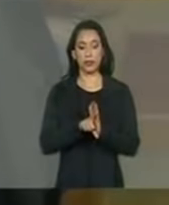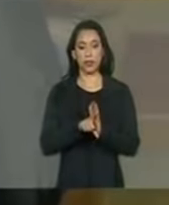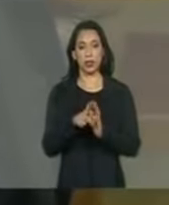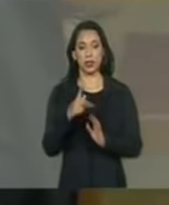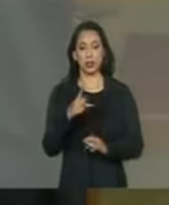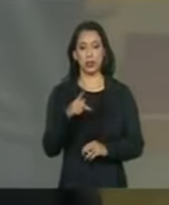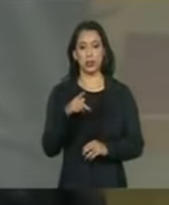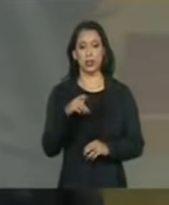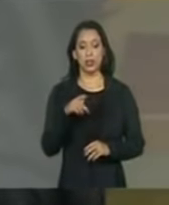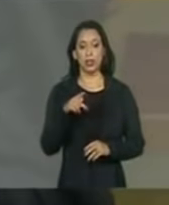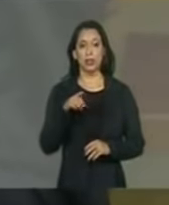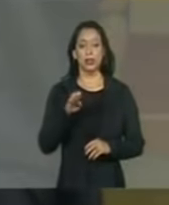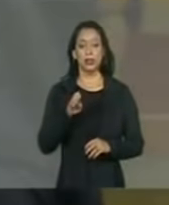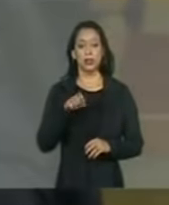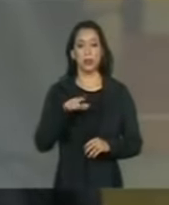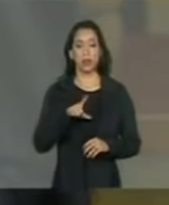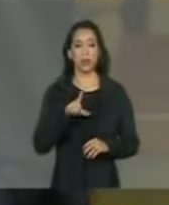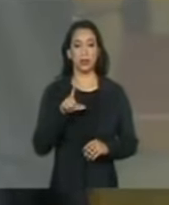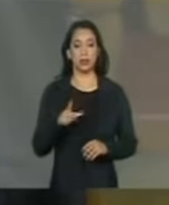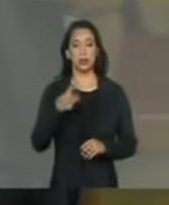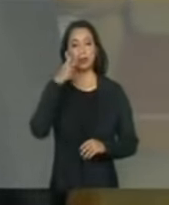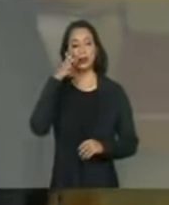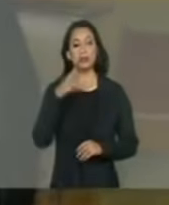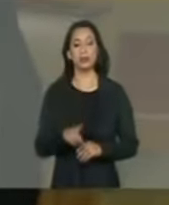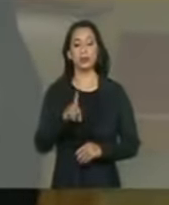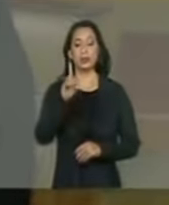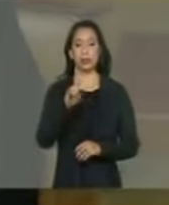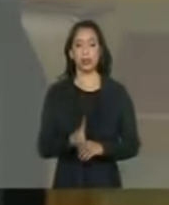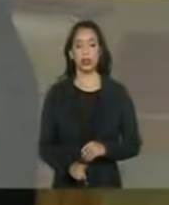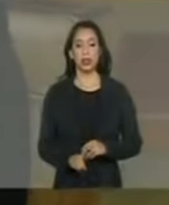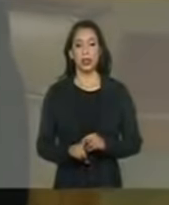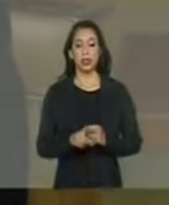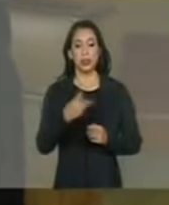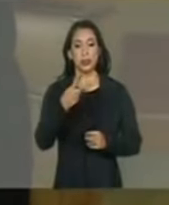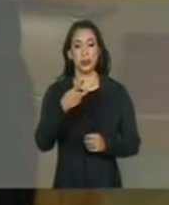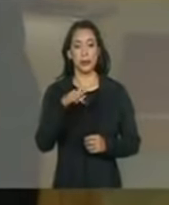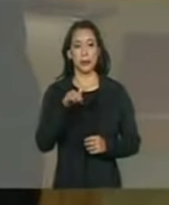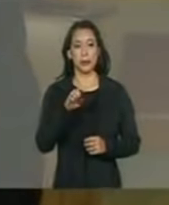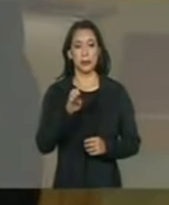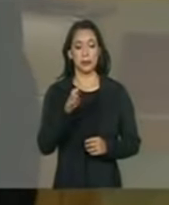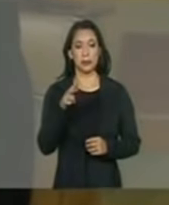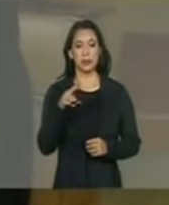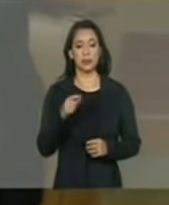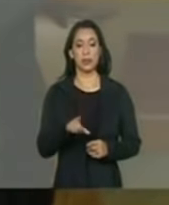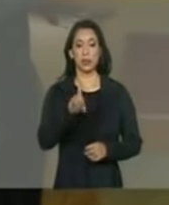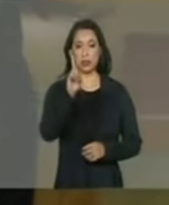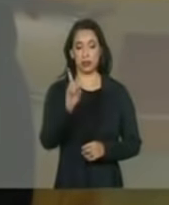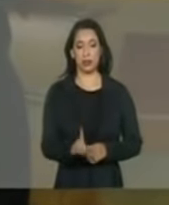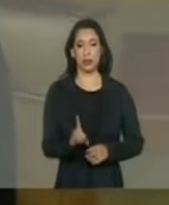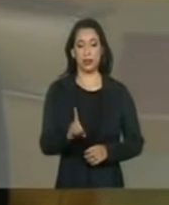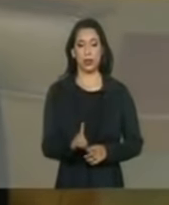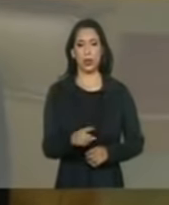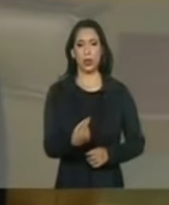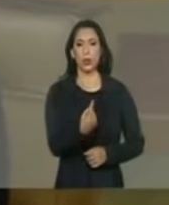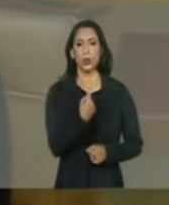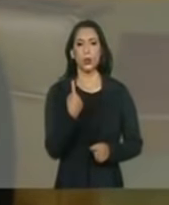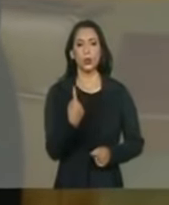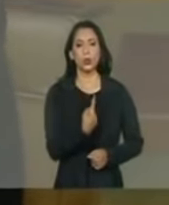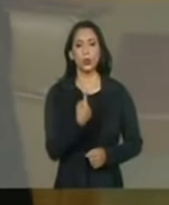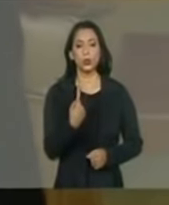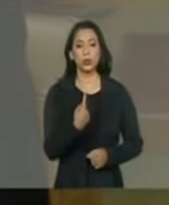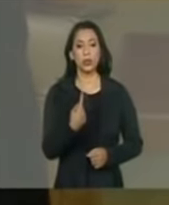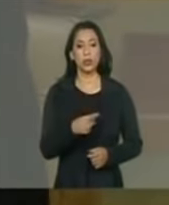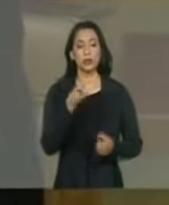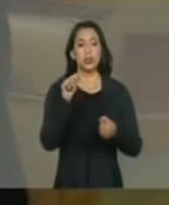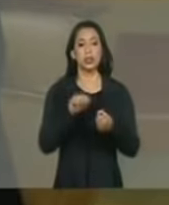das penas restritivas de direitos penas restritivas de direitos são unicamente exequíveis